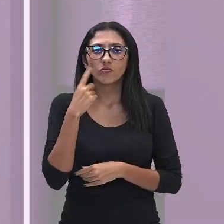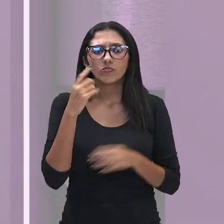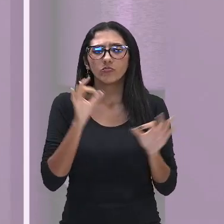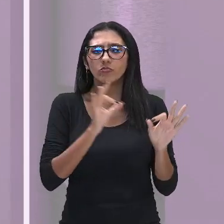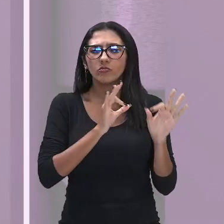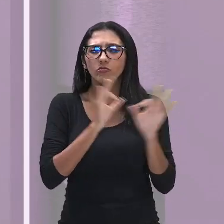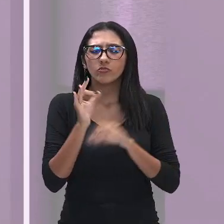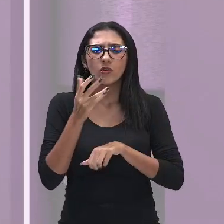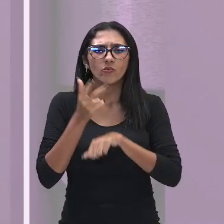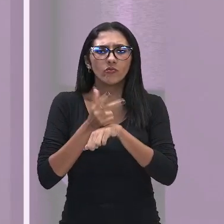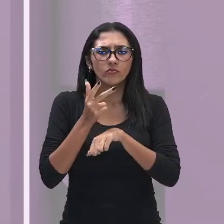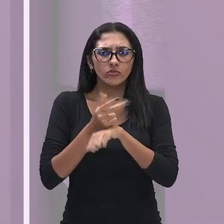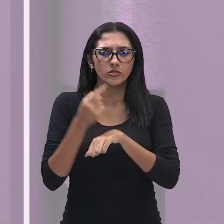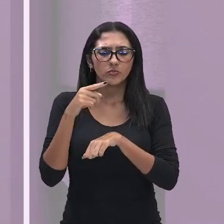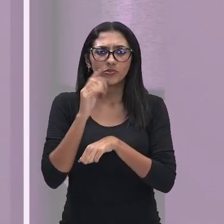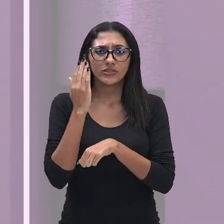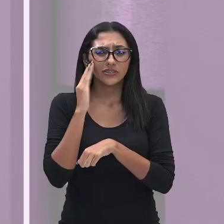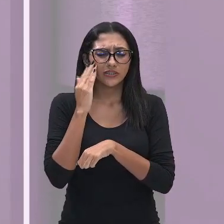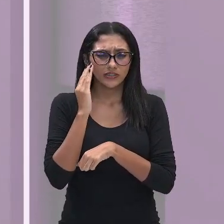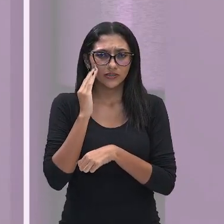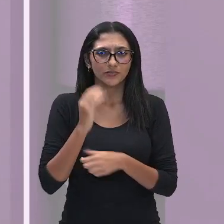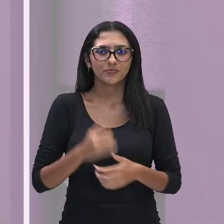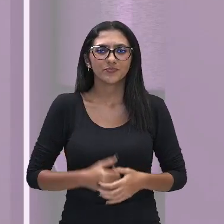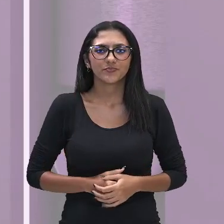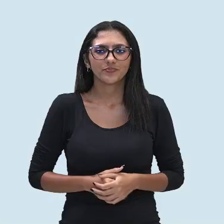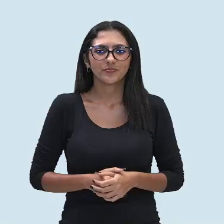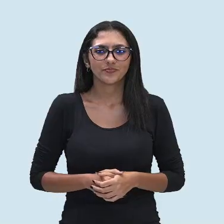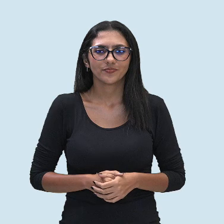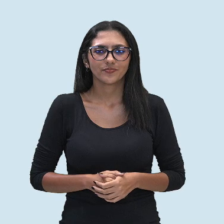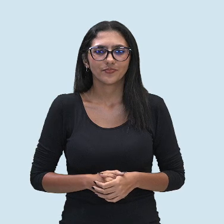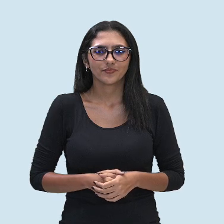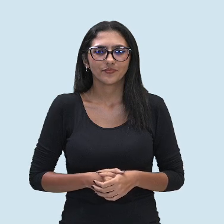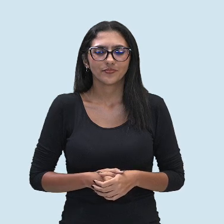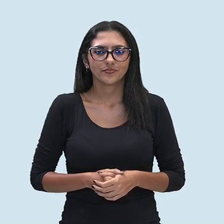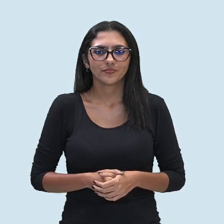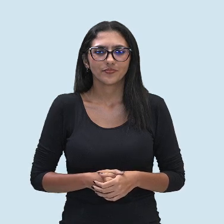você verificar como é que é essa rotação.